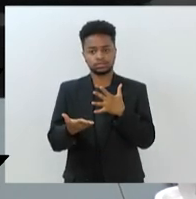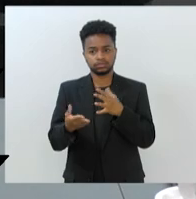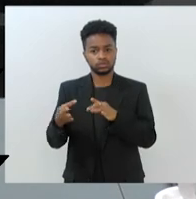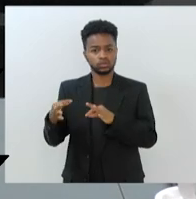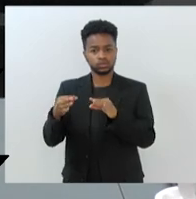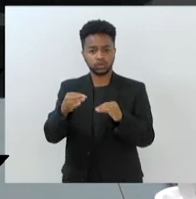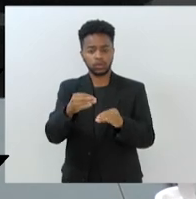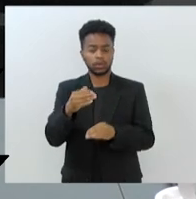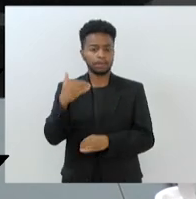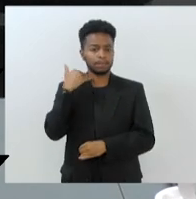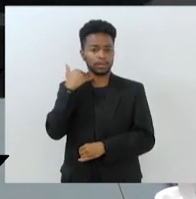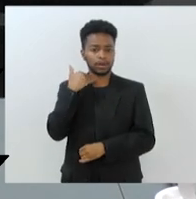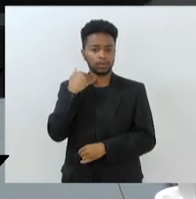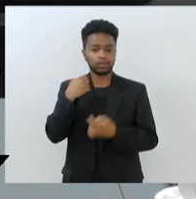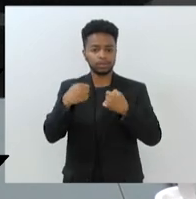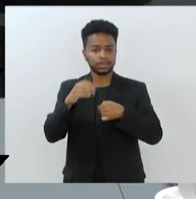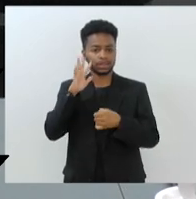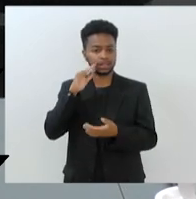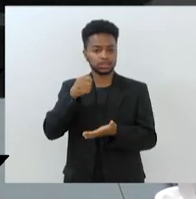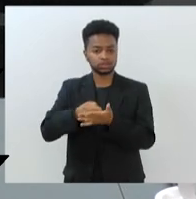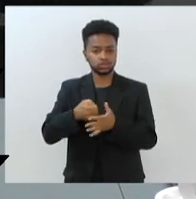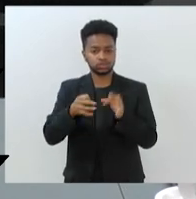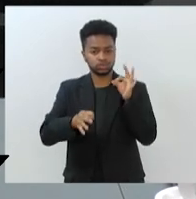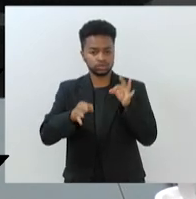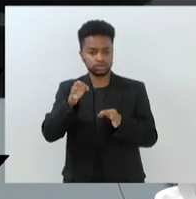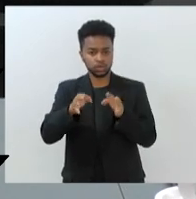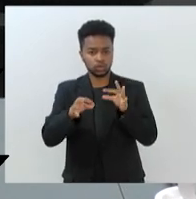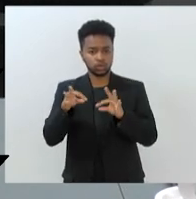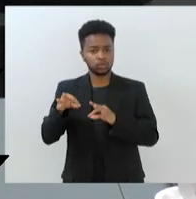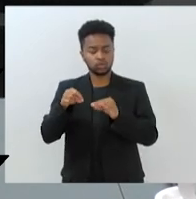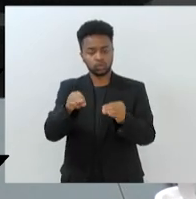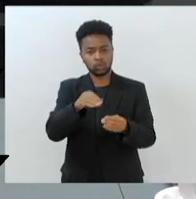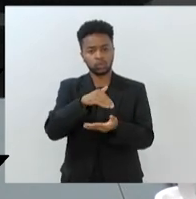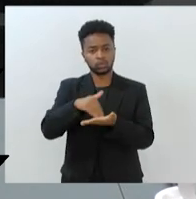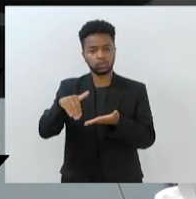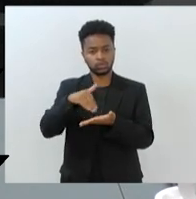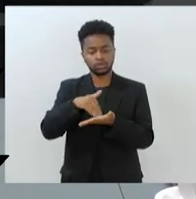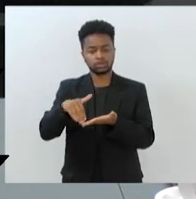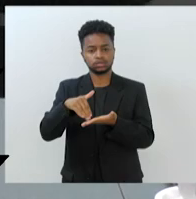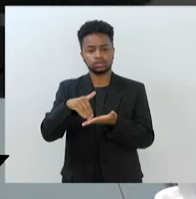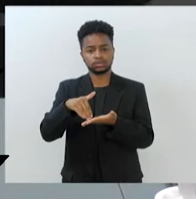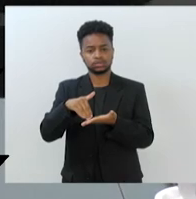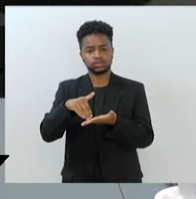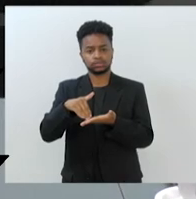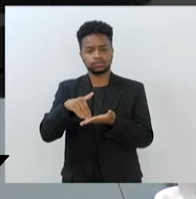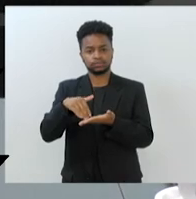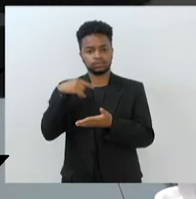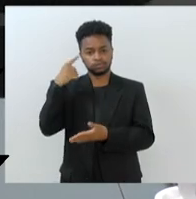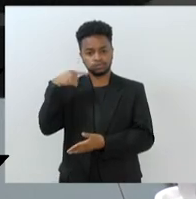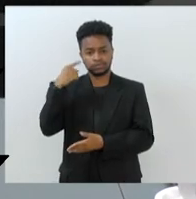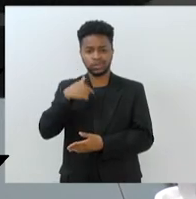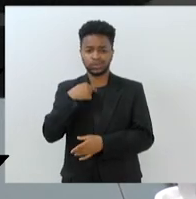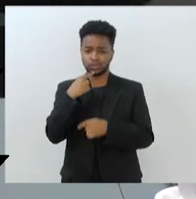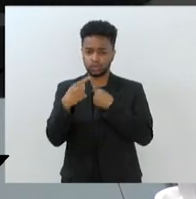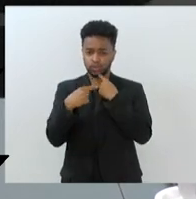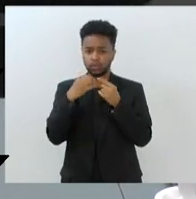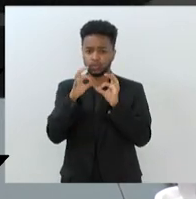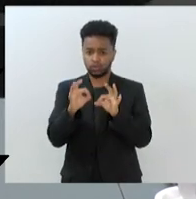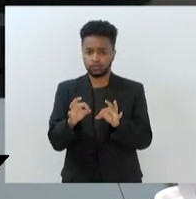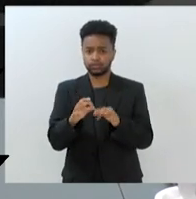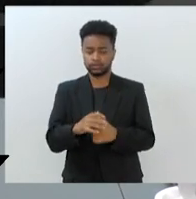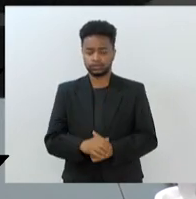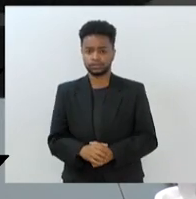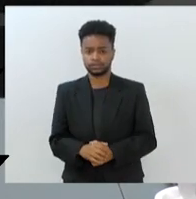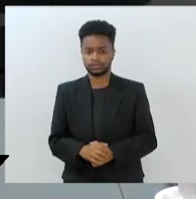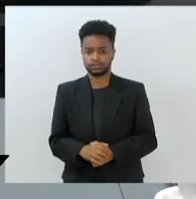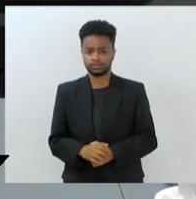bancos terão que ter decisão judicial, todos os escritórios de advocacia. Eu tenho dúvidas,